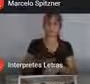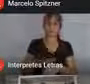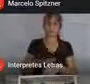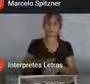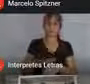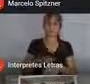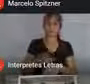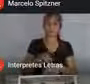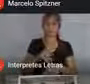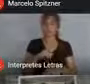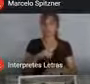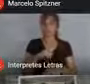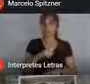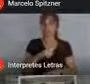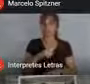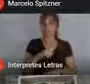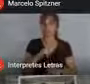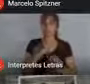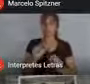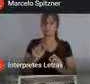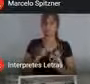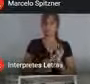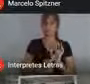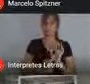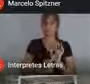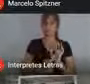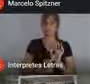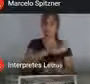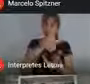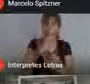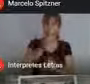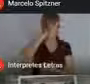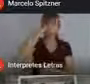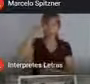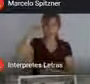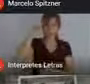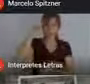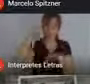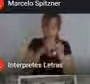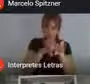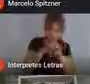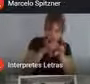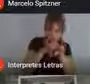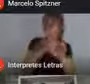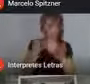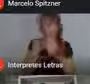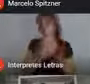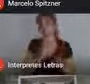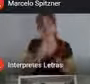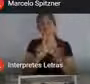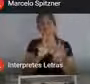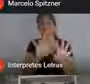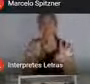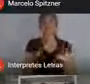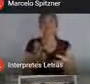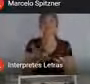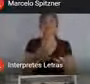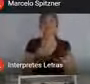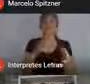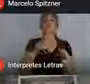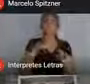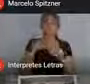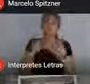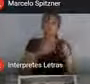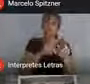mostrar para o restante do Brasil e do mundo que a Amazônia ela não é homogênea, né? Ela é heterogênea. E aí, a partir da linguagem, a partir